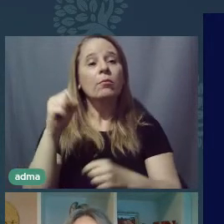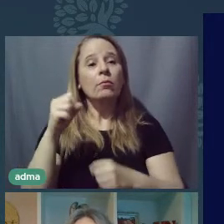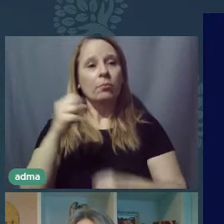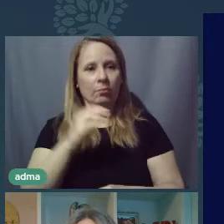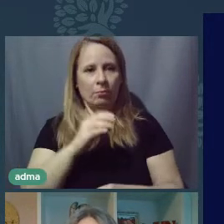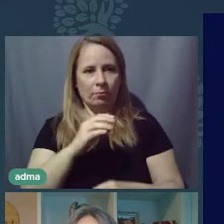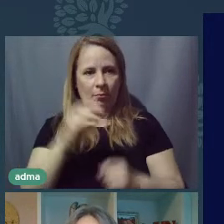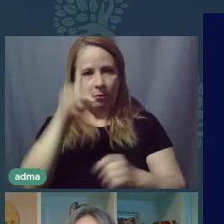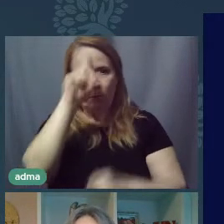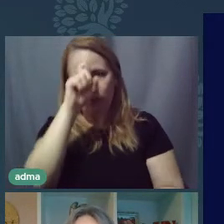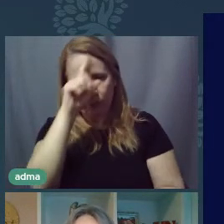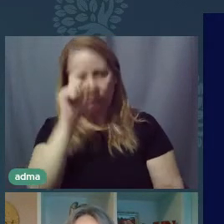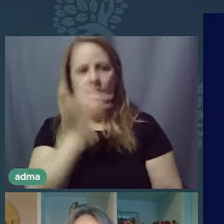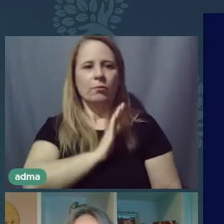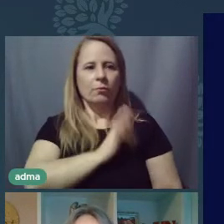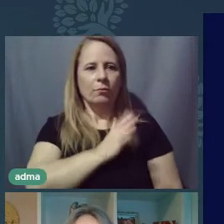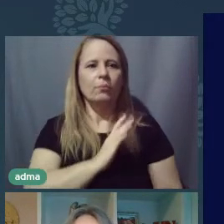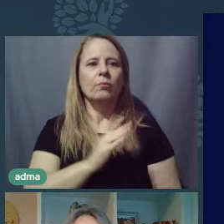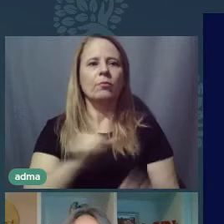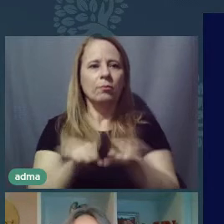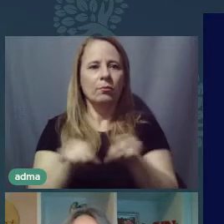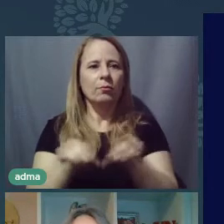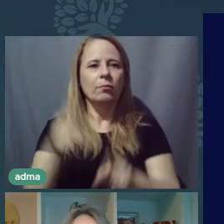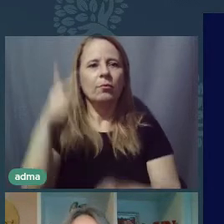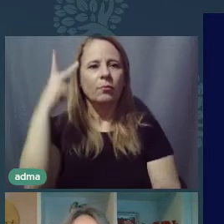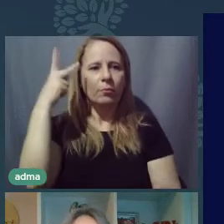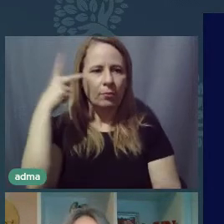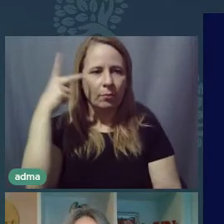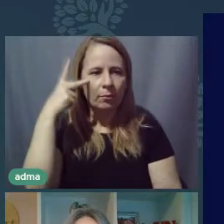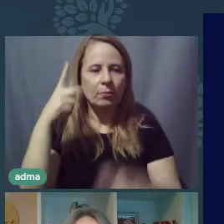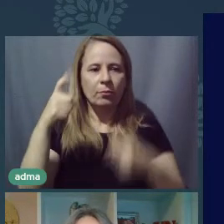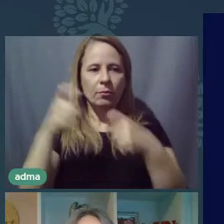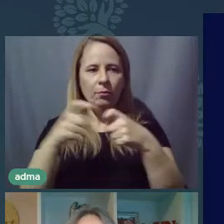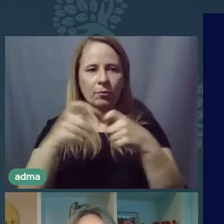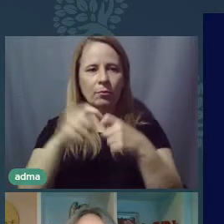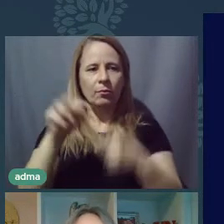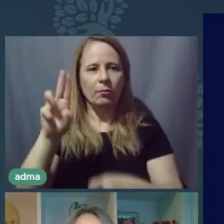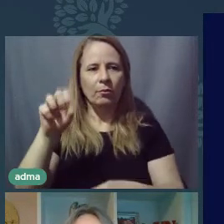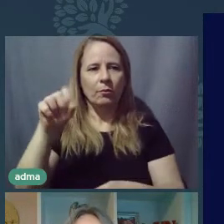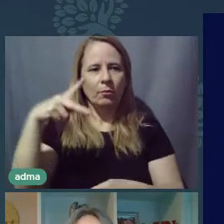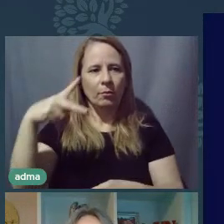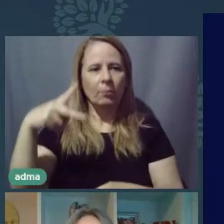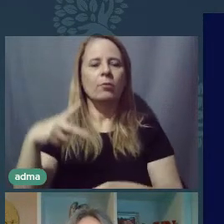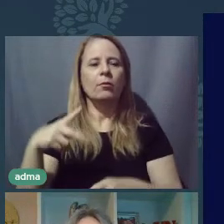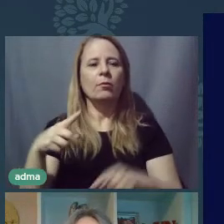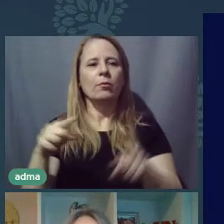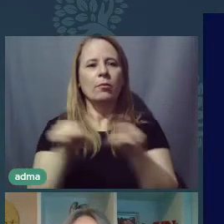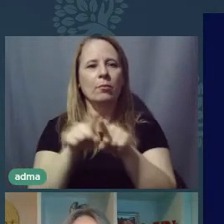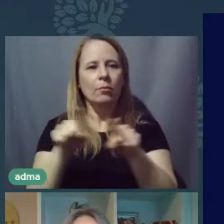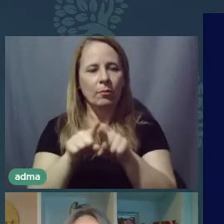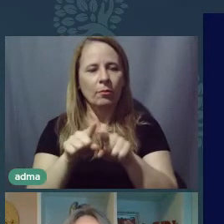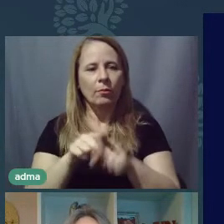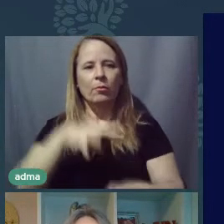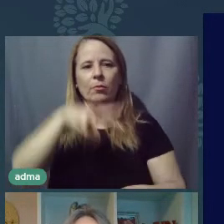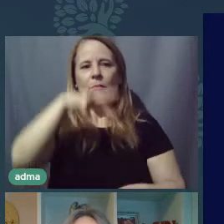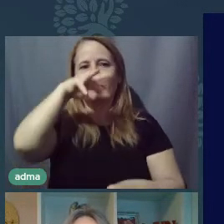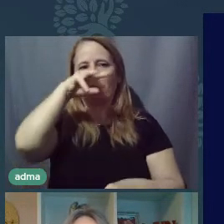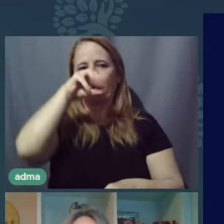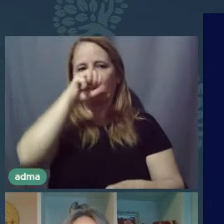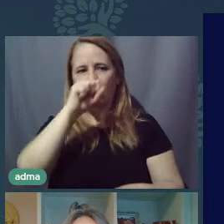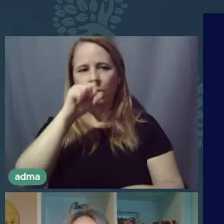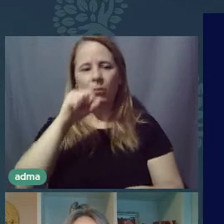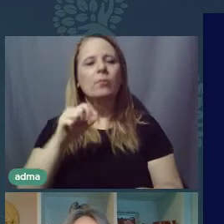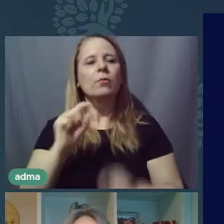Coração, Hospital das Clínicas da Faculdade de Medicina da USP, e em Insuficiência Respiratória pelo Instituto